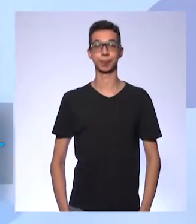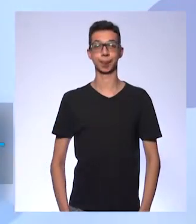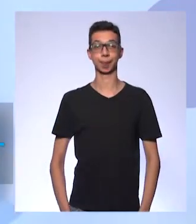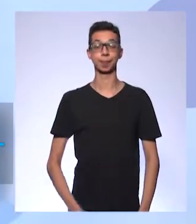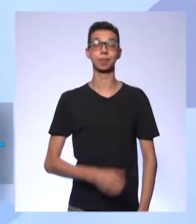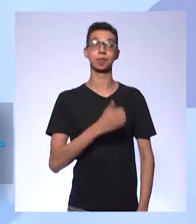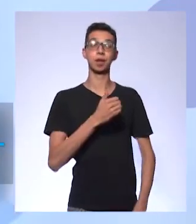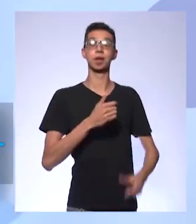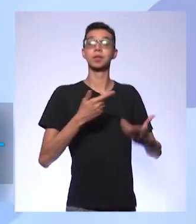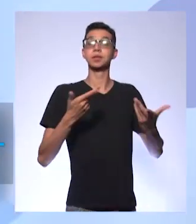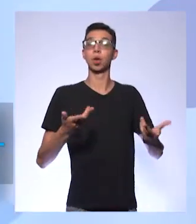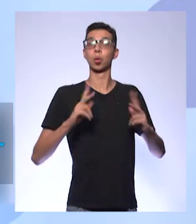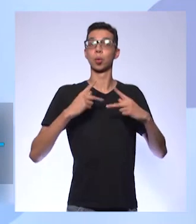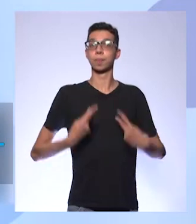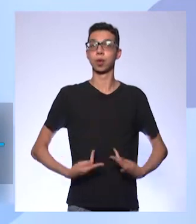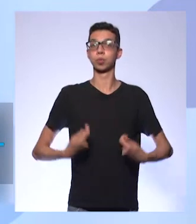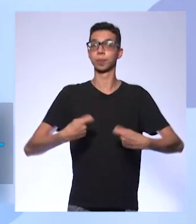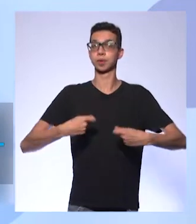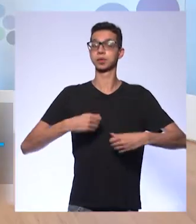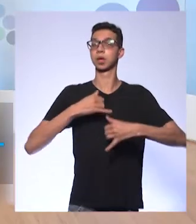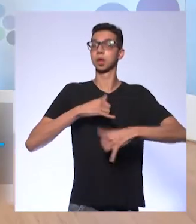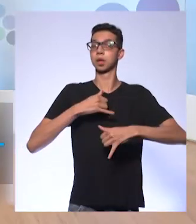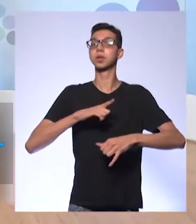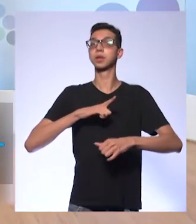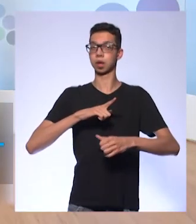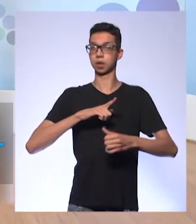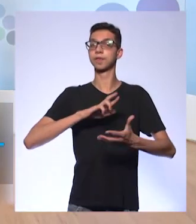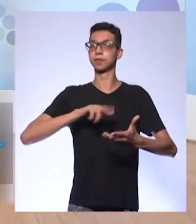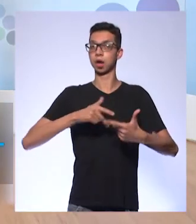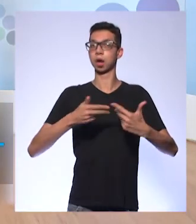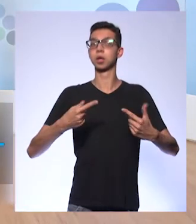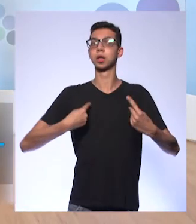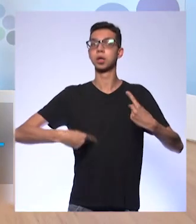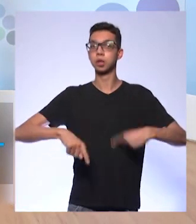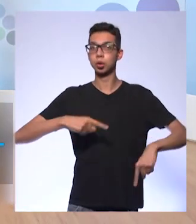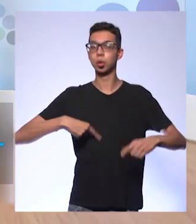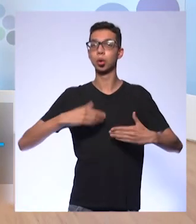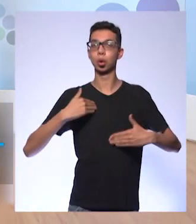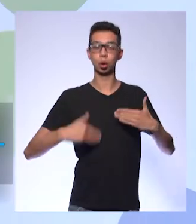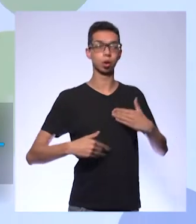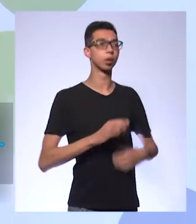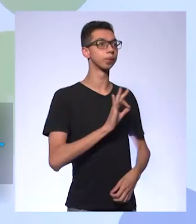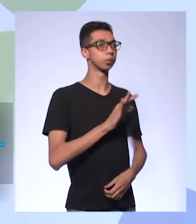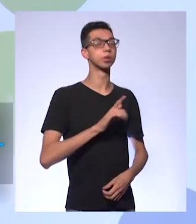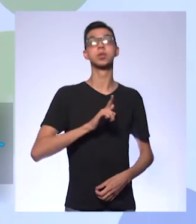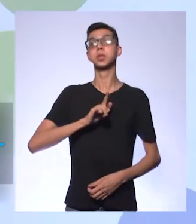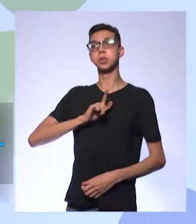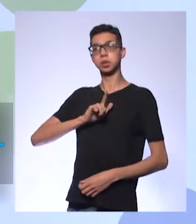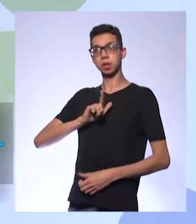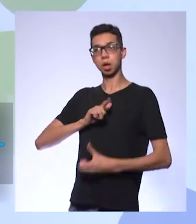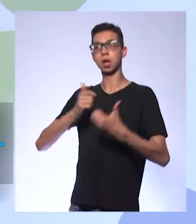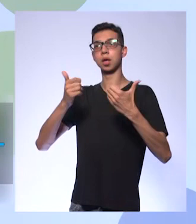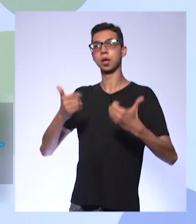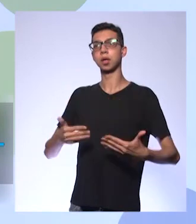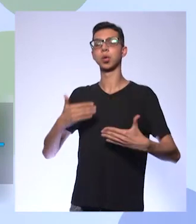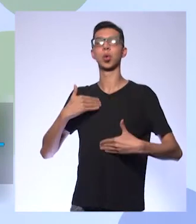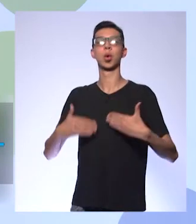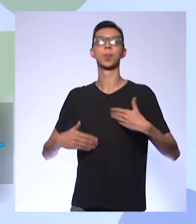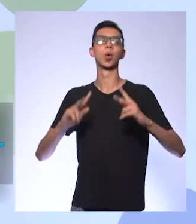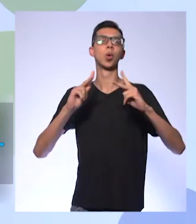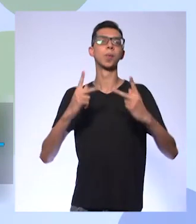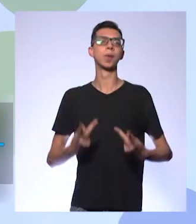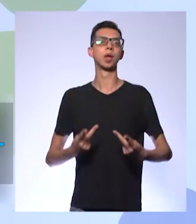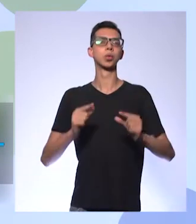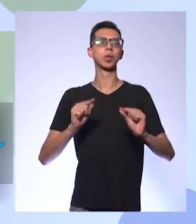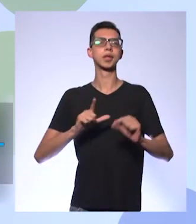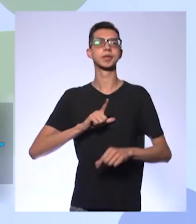de eletricidade, né? Tem mais coisas ainda no nosso Tem. corpo. Quando a gente fala em corpo humano, né, a gente tem ali a ação da